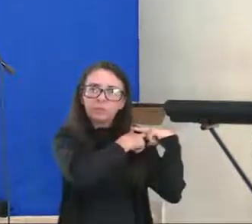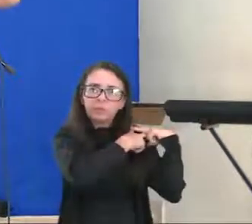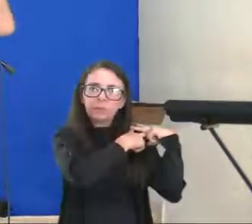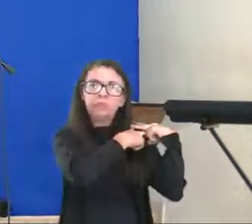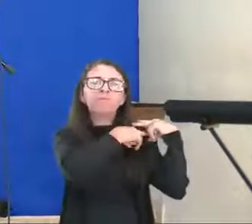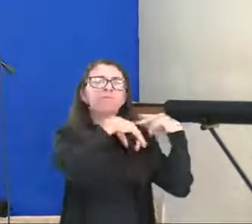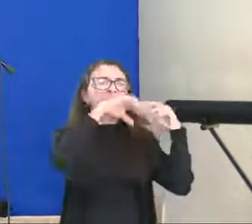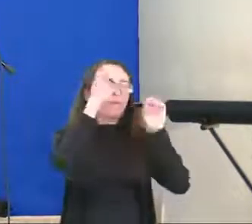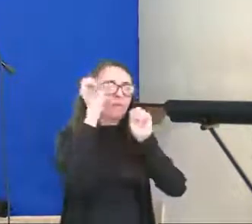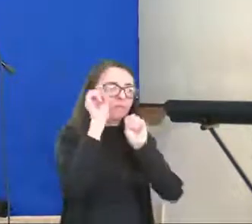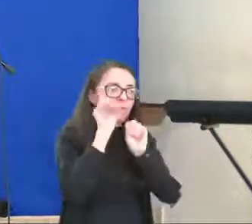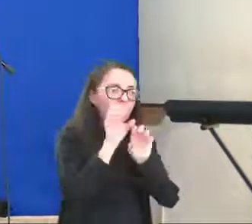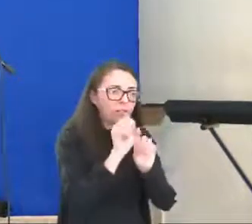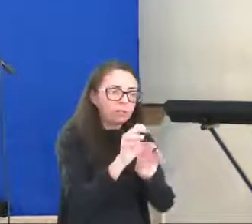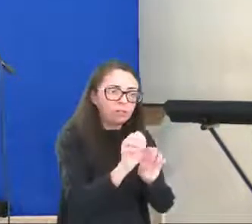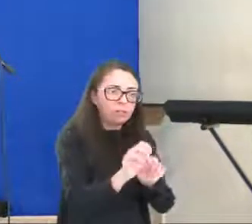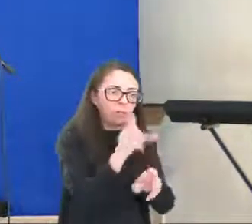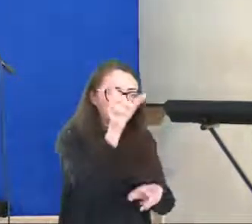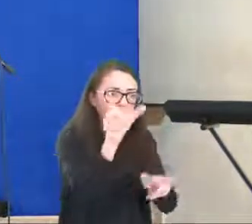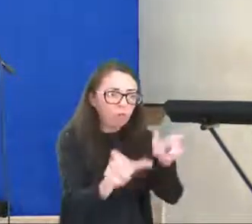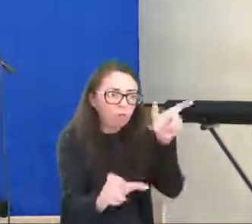cada um de nós.